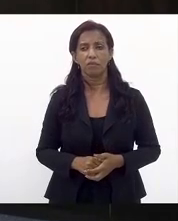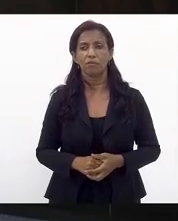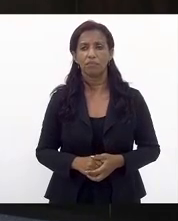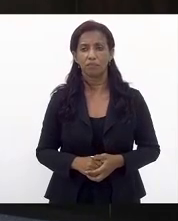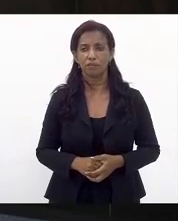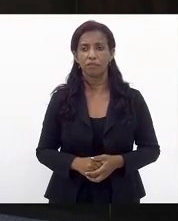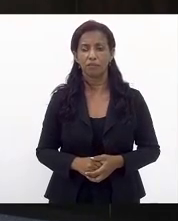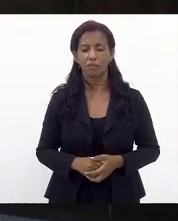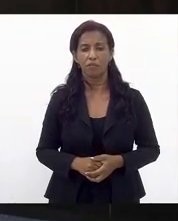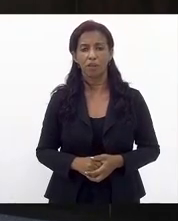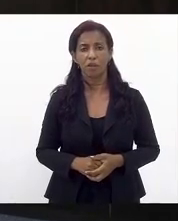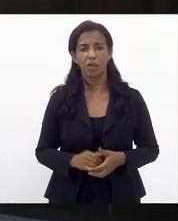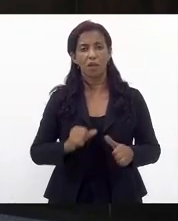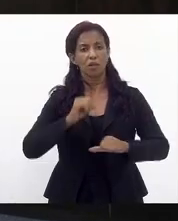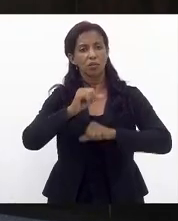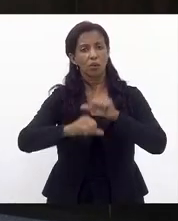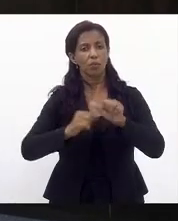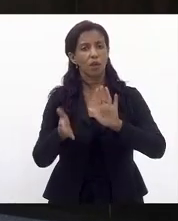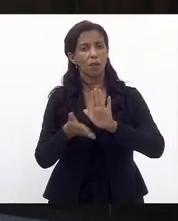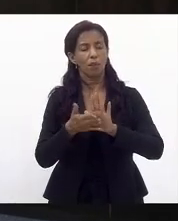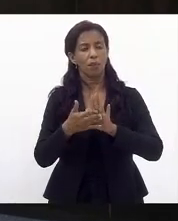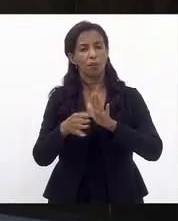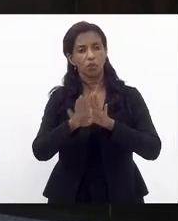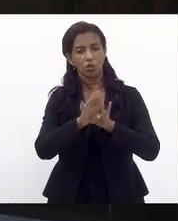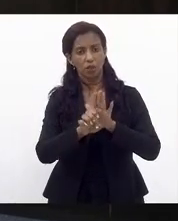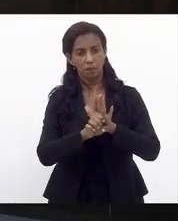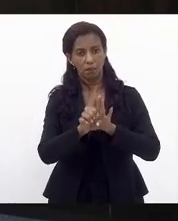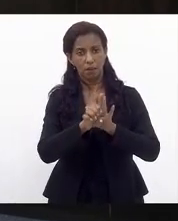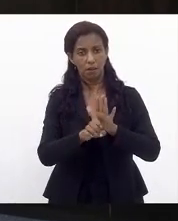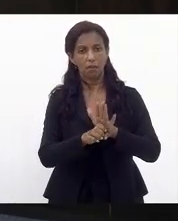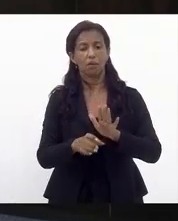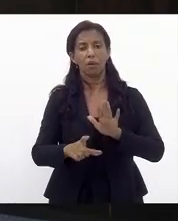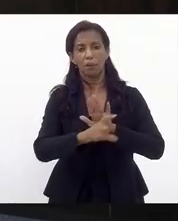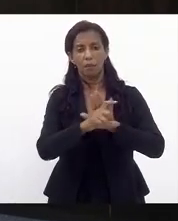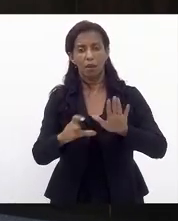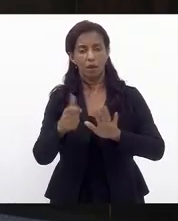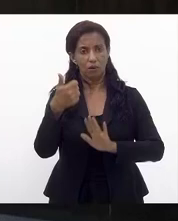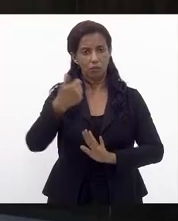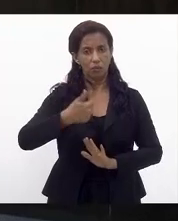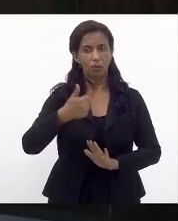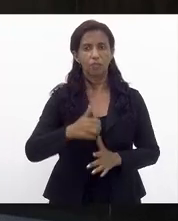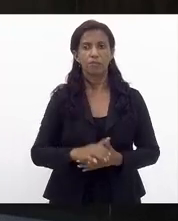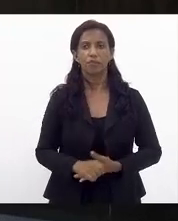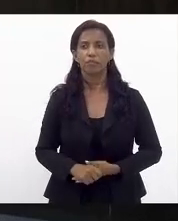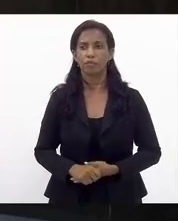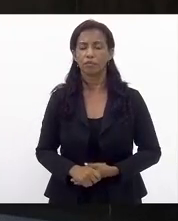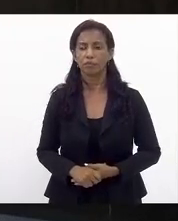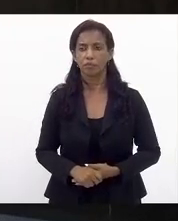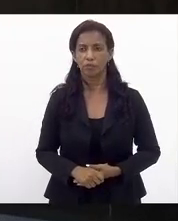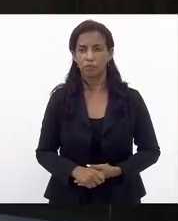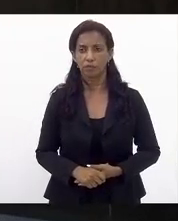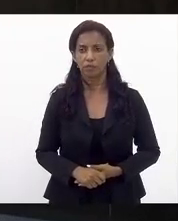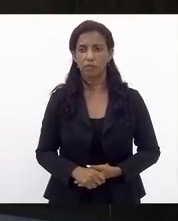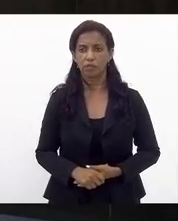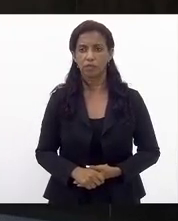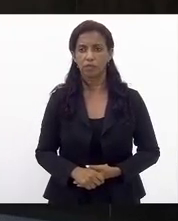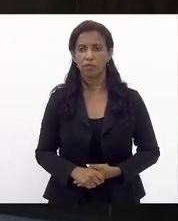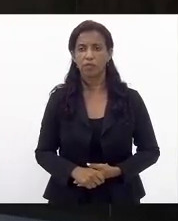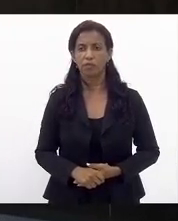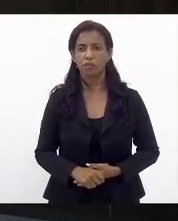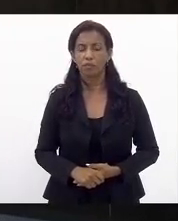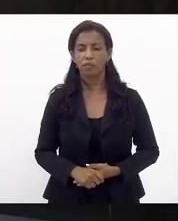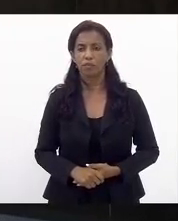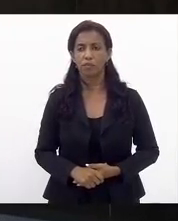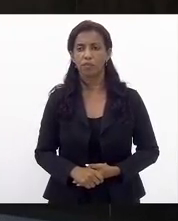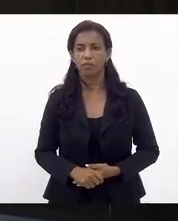complicar replicar então a sugestão encaminhamento portadores Paulo e literalidade do parágrafo único do dispositivo na outra no outro